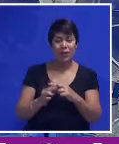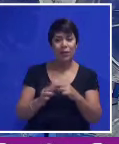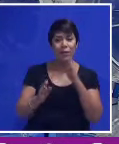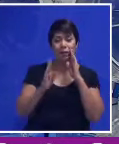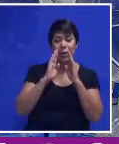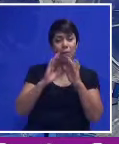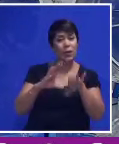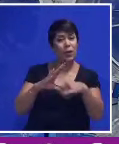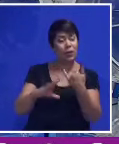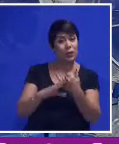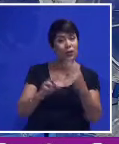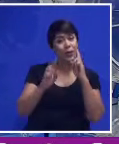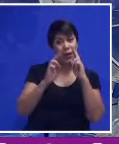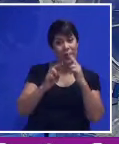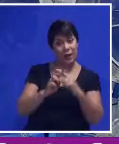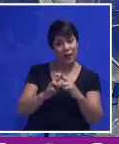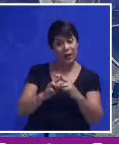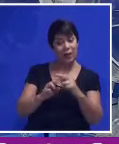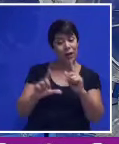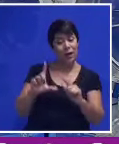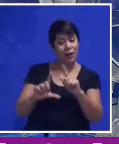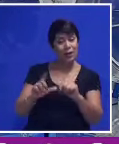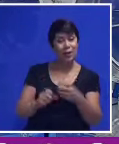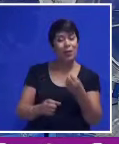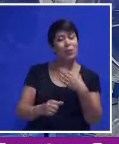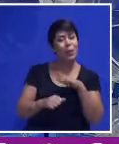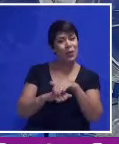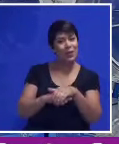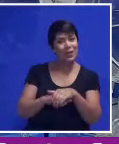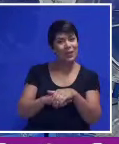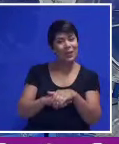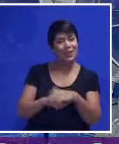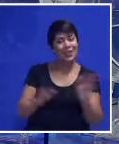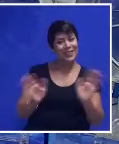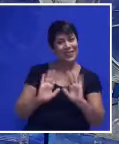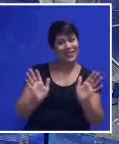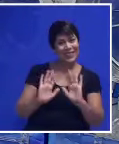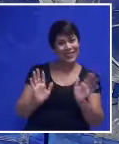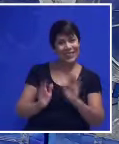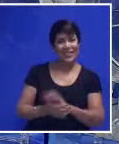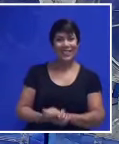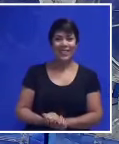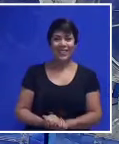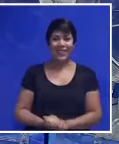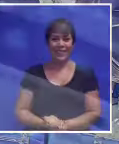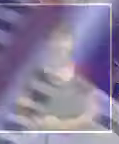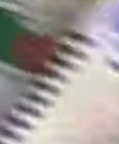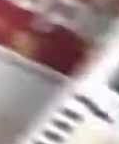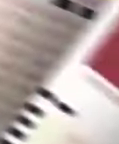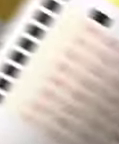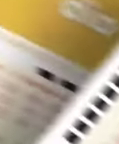do Facebook e do YouTube da Caixa e da Rede TV. Uma ótima noite para você e até mais. Música.